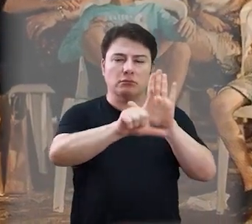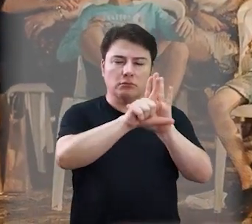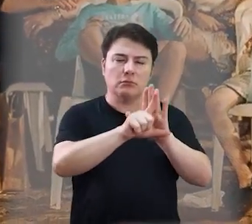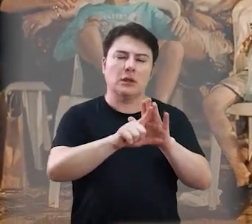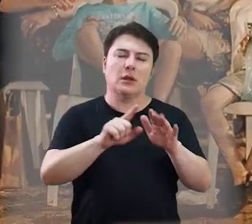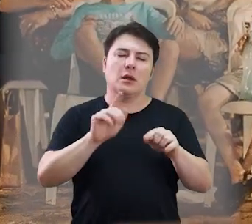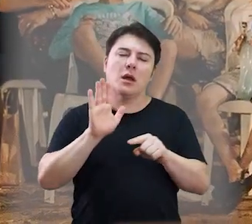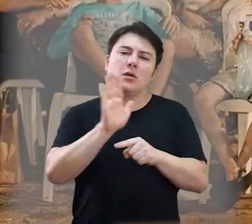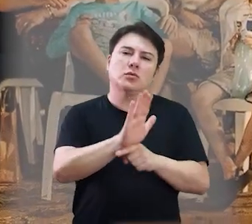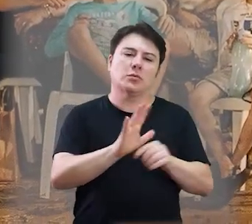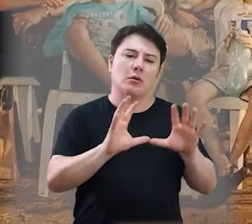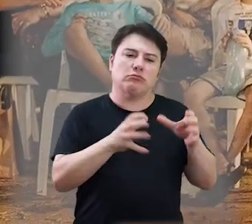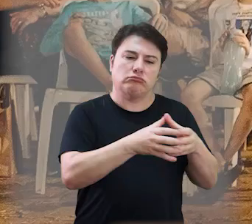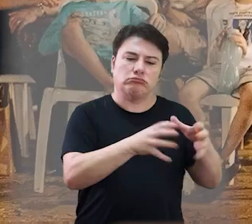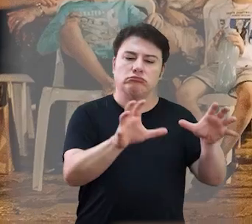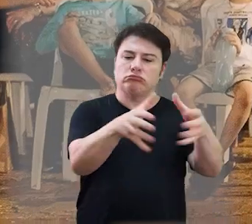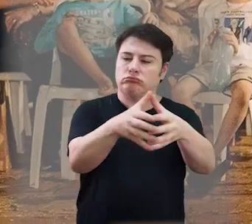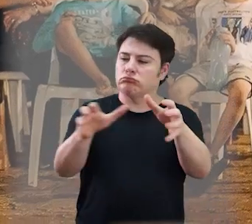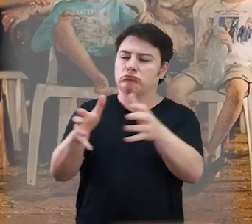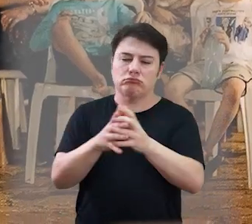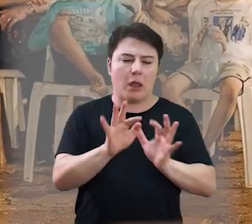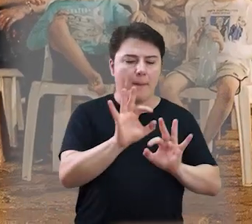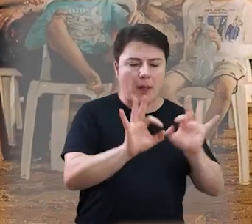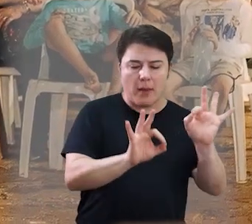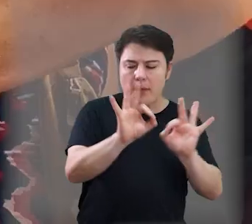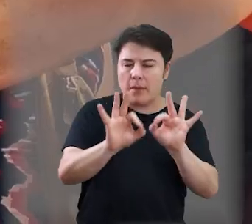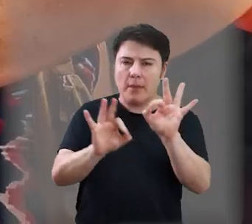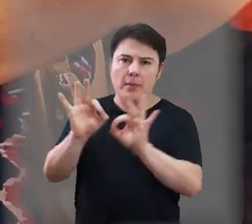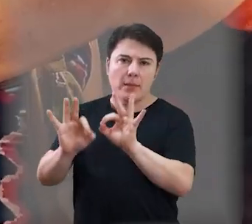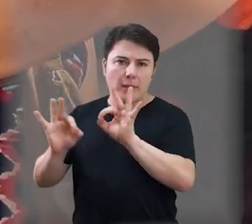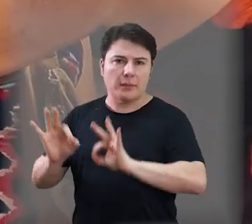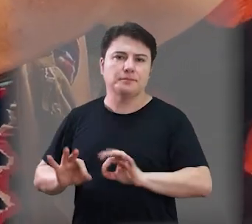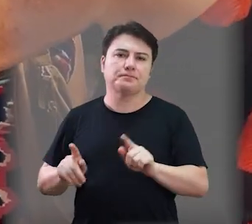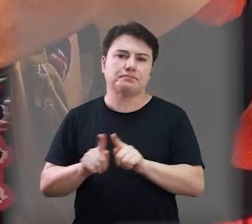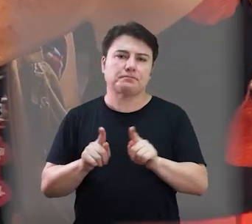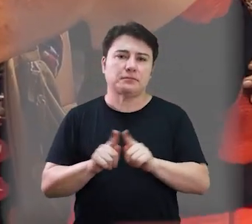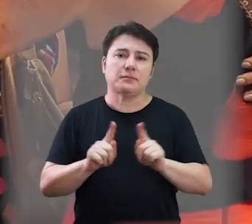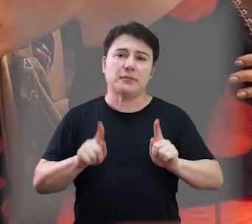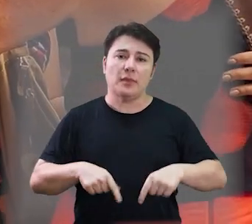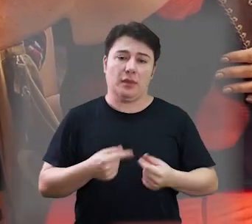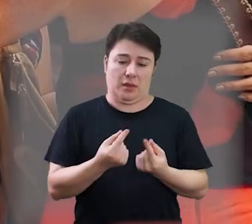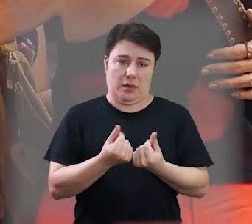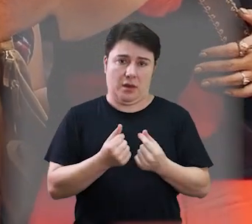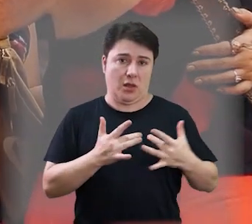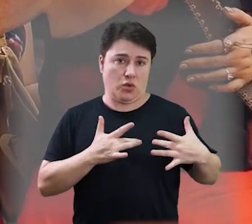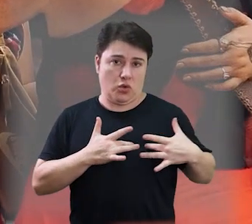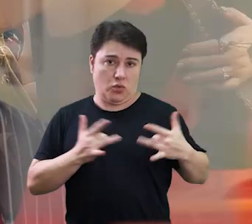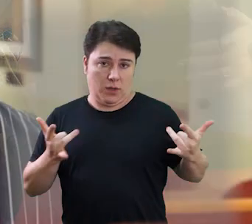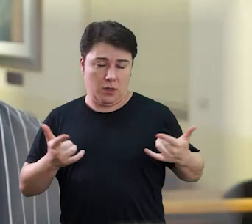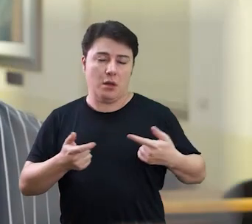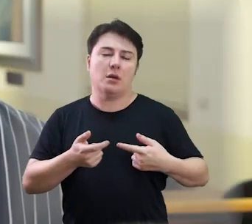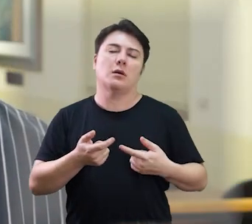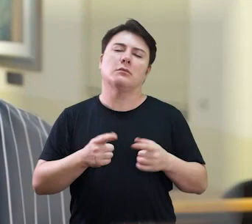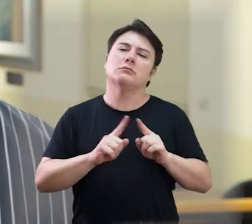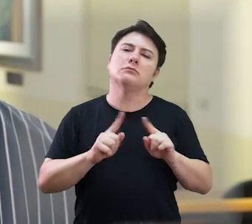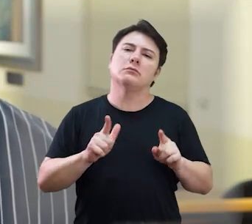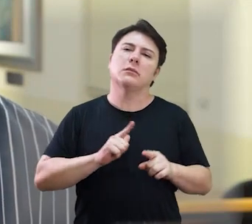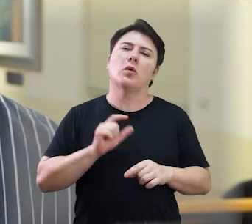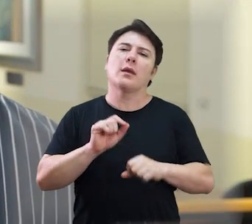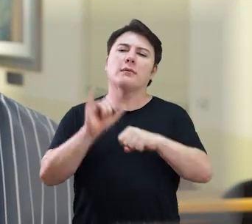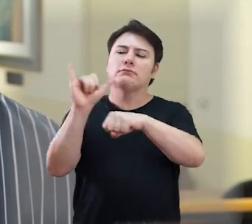uma legislação que ajuda os coletivos se articularem, se organizarem, a economia solidária. Então você